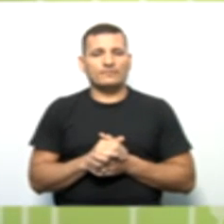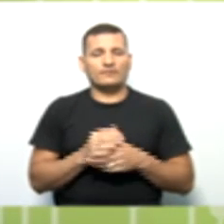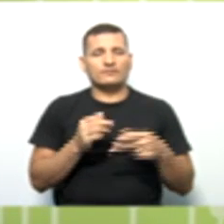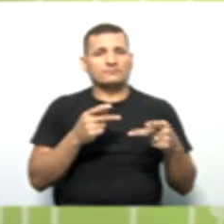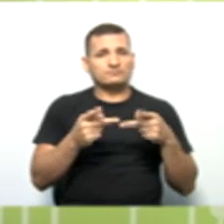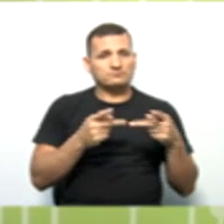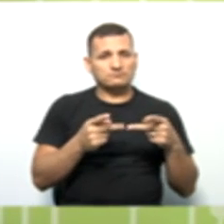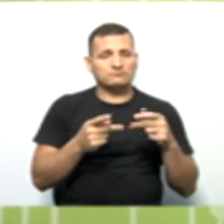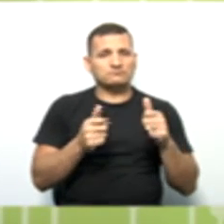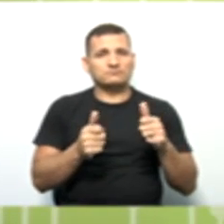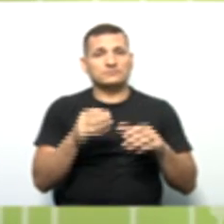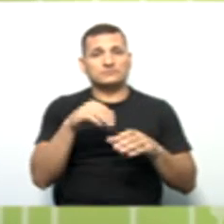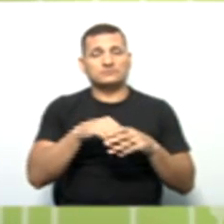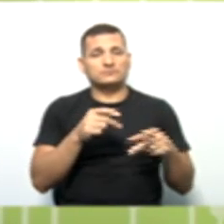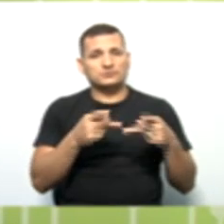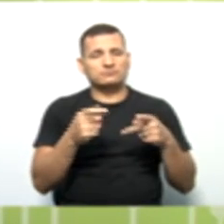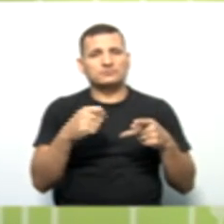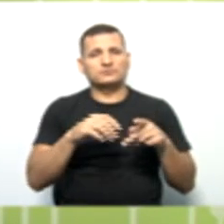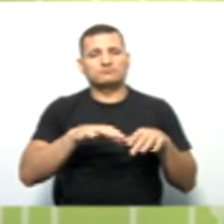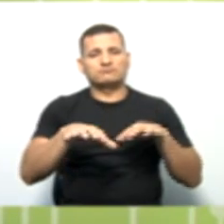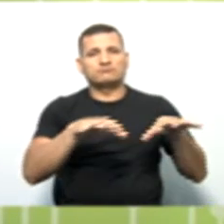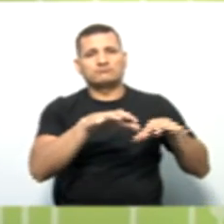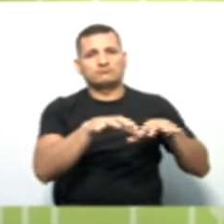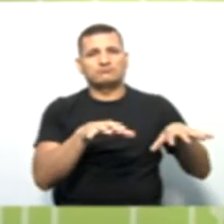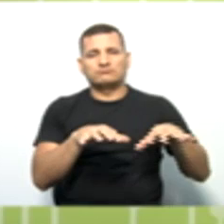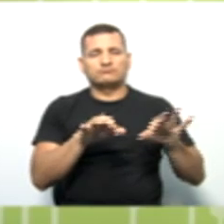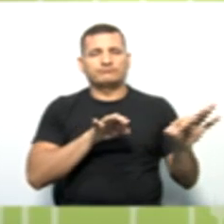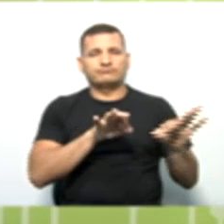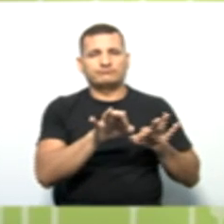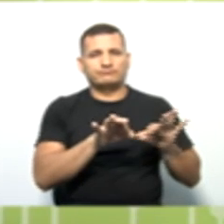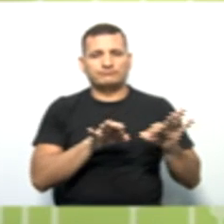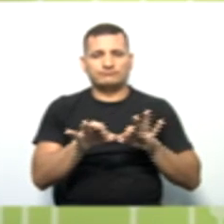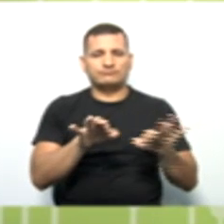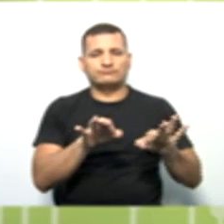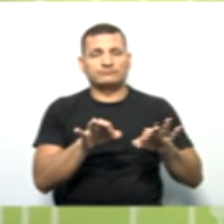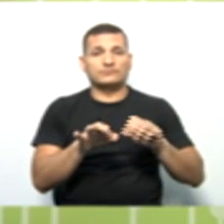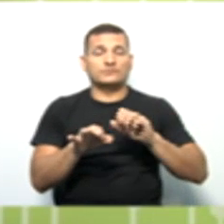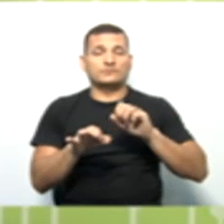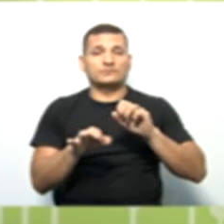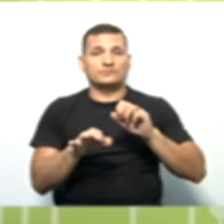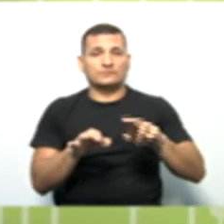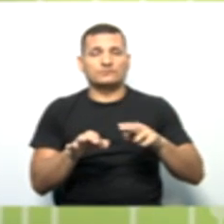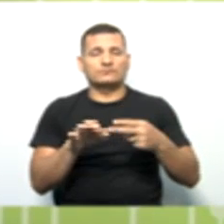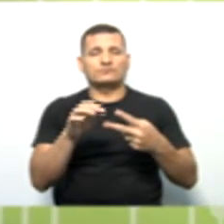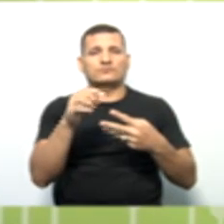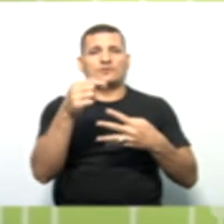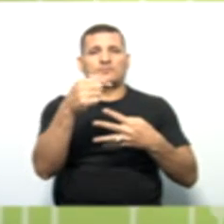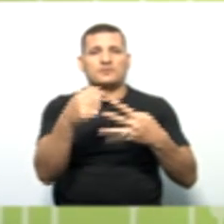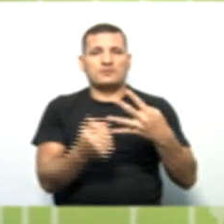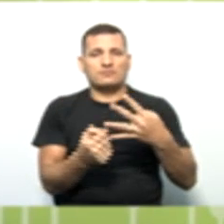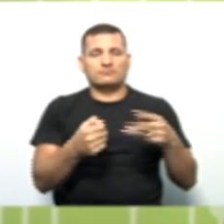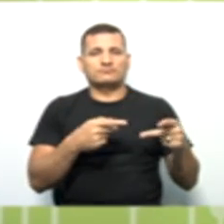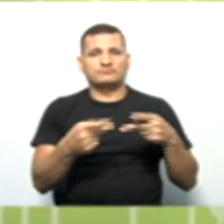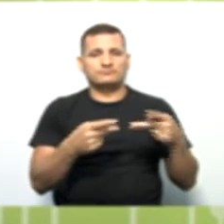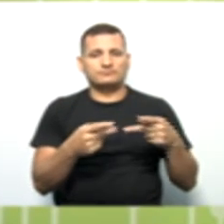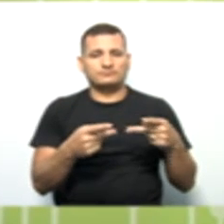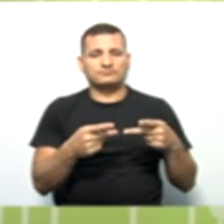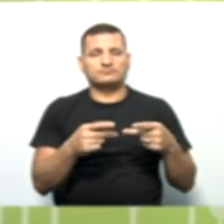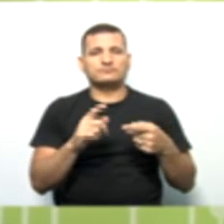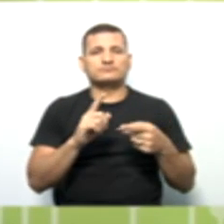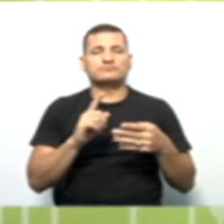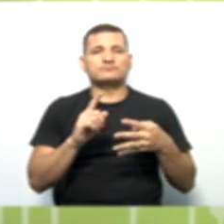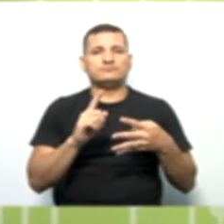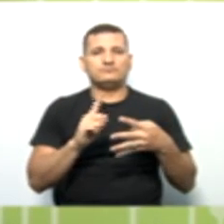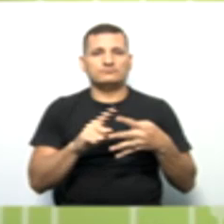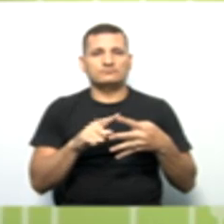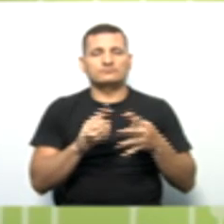do projeto eu tenho que dividir, né? Tenho que modular. Nesses módulos eu vou criar 4 projetos, tá? E aí a gente entra lá no de